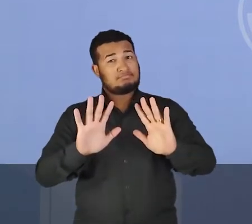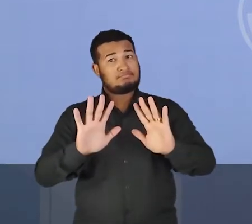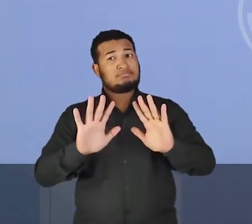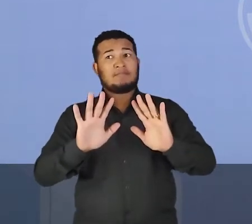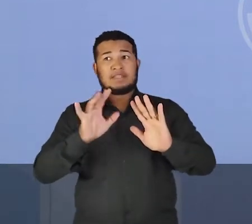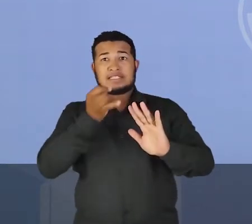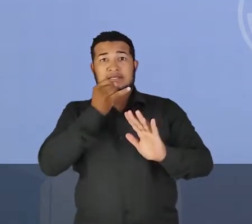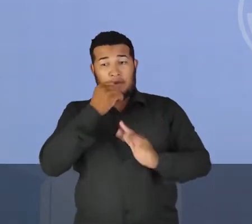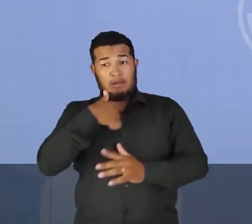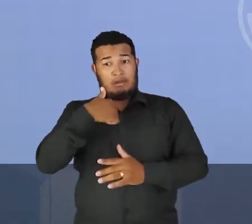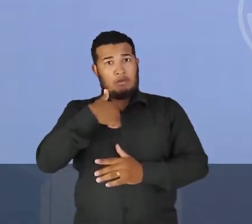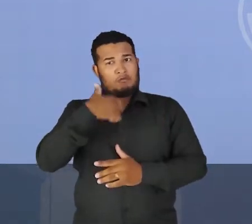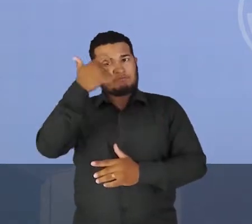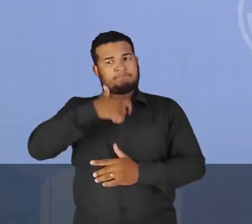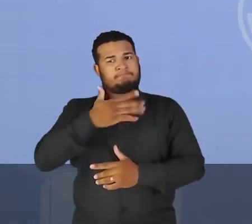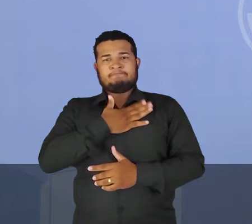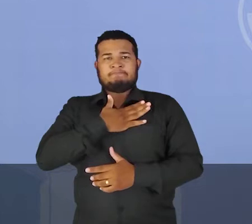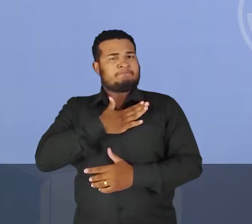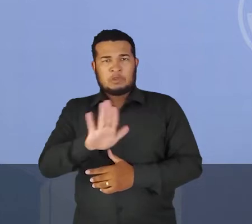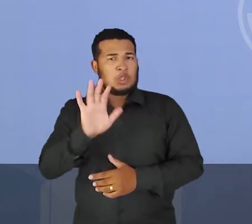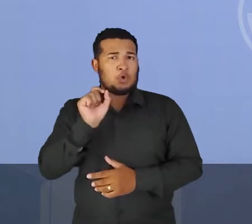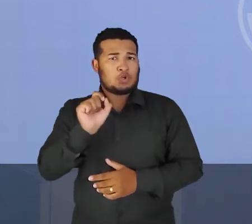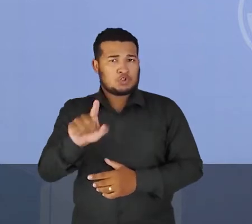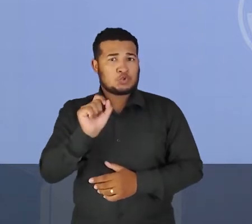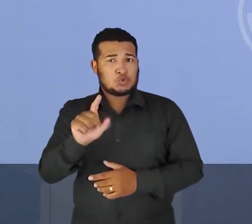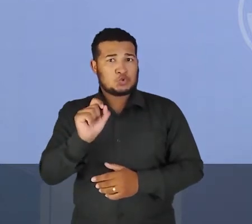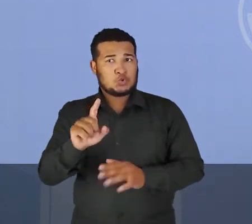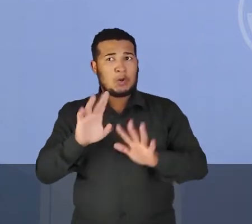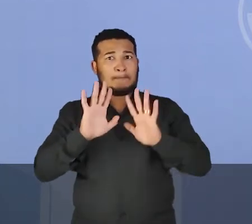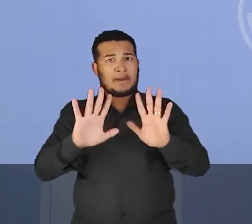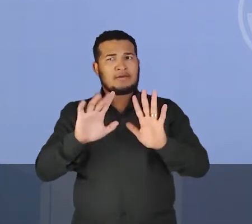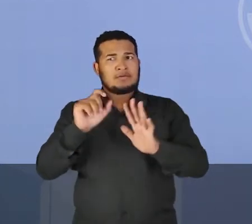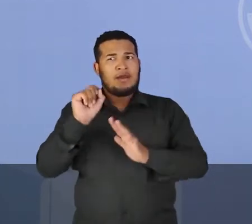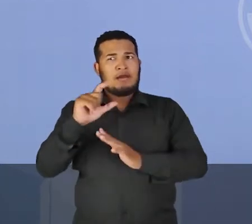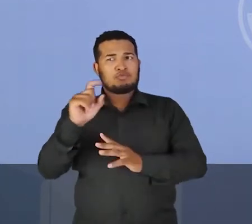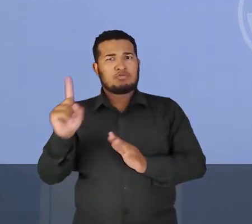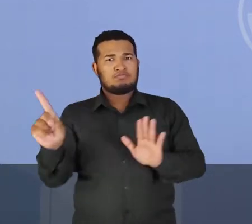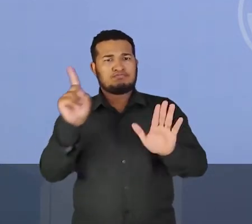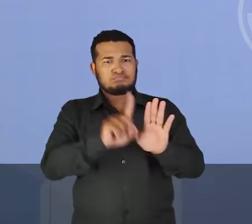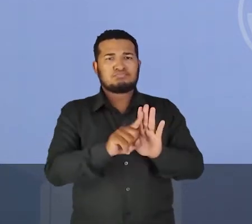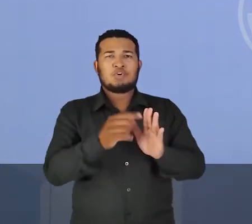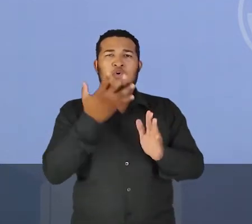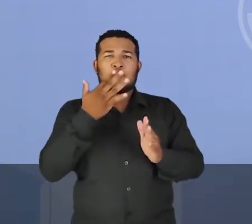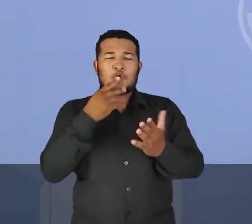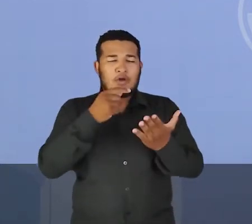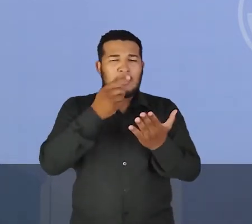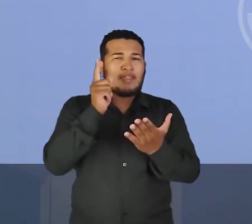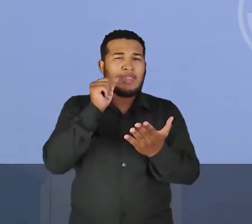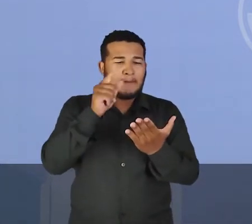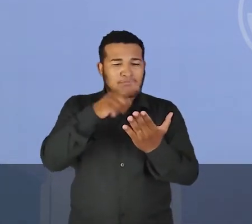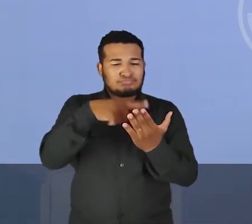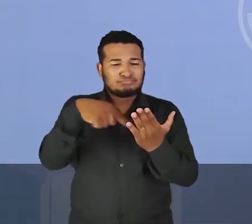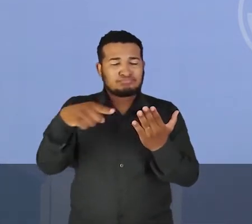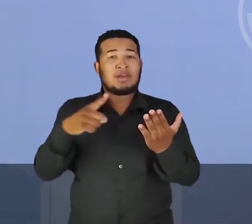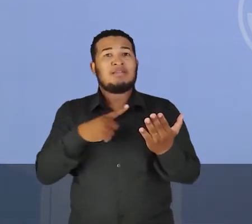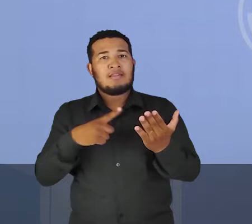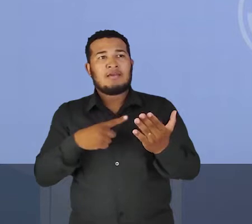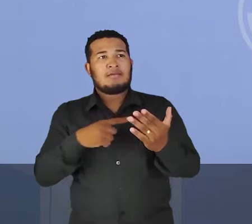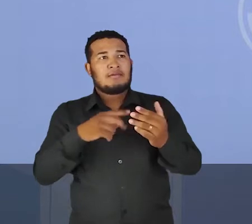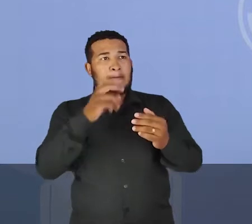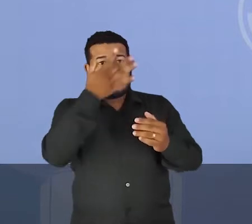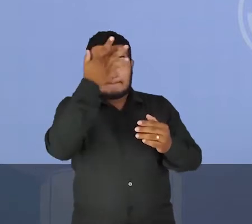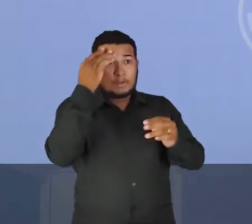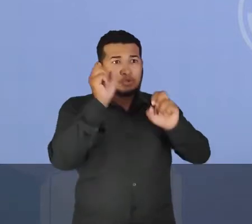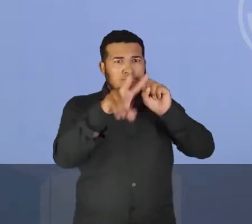fato de você não gostar do azul não excluiu o azul da caixa de lápis de cor. Você continua vendo pessoas usando